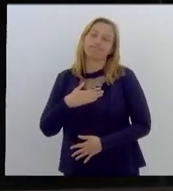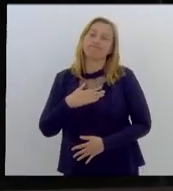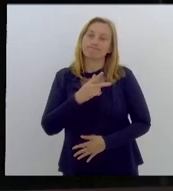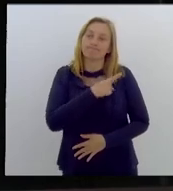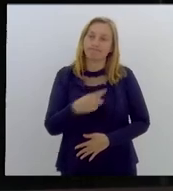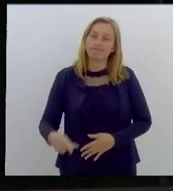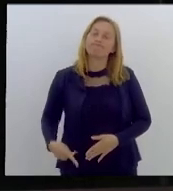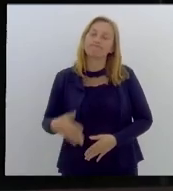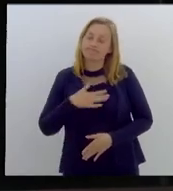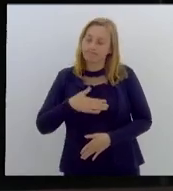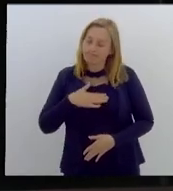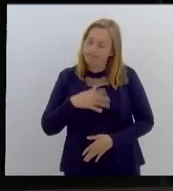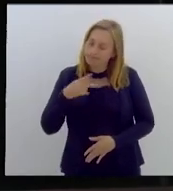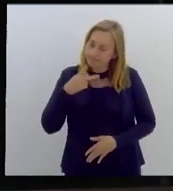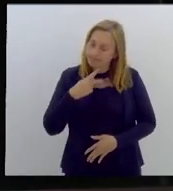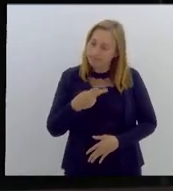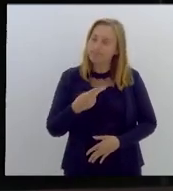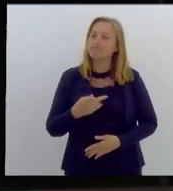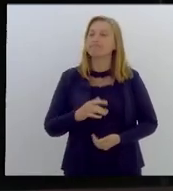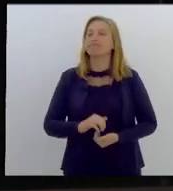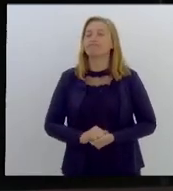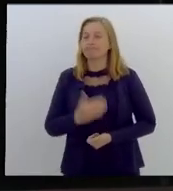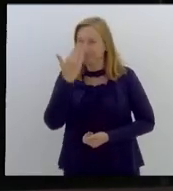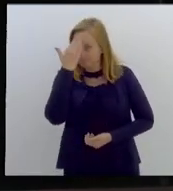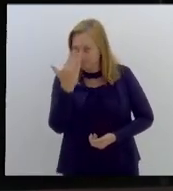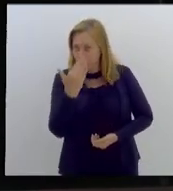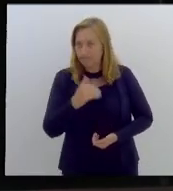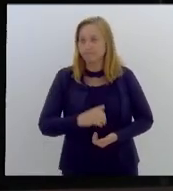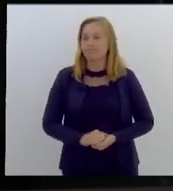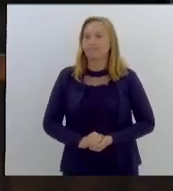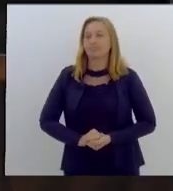que eu gostaria de colocar na minha intervenção. Muito obrigado.